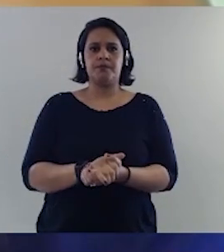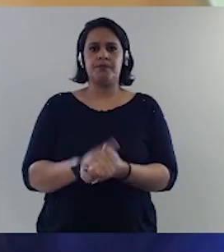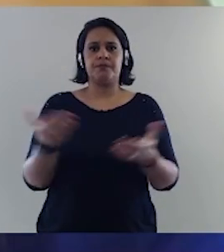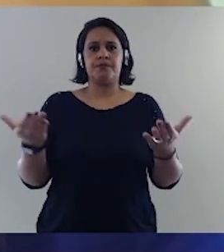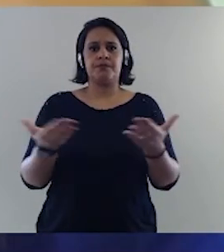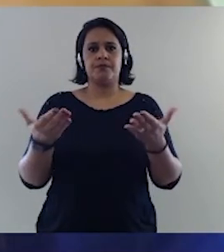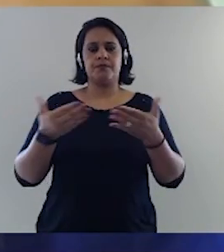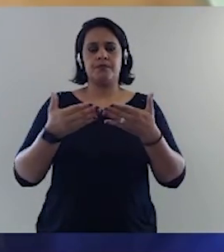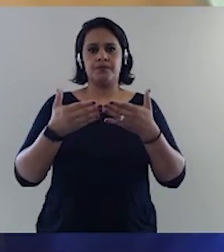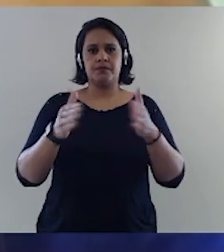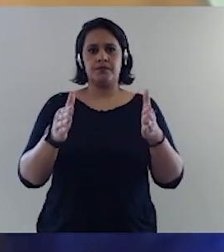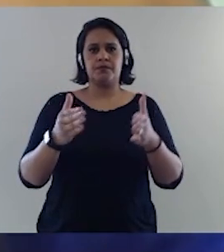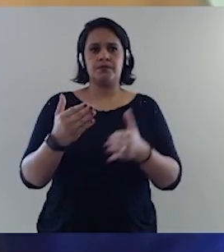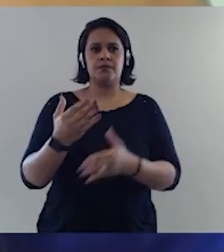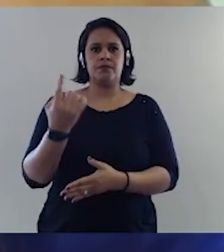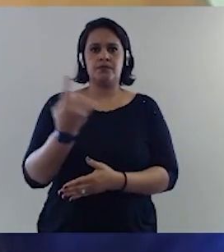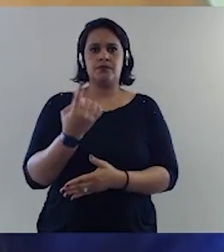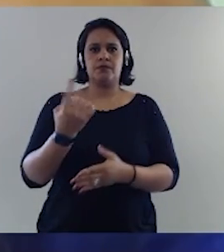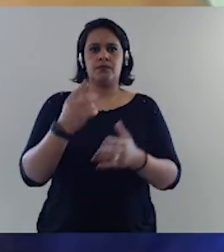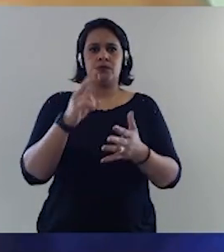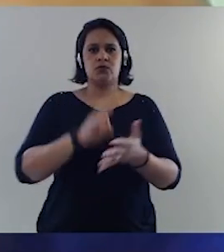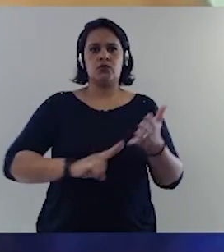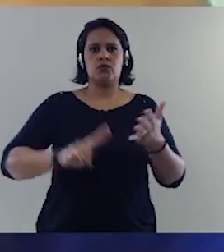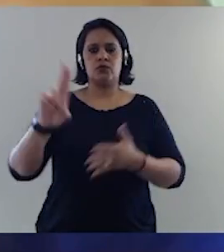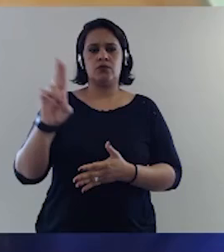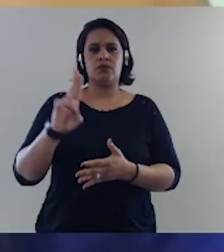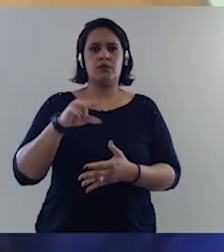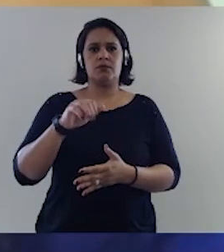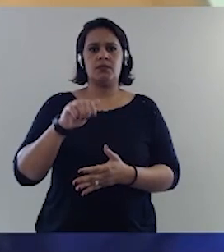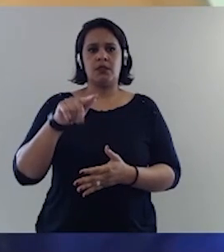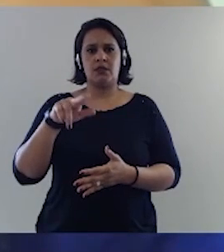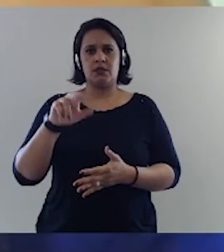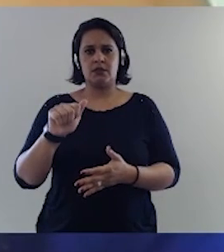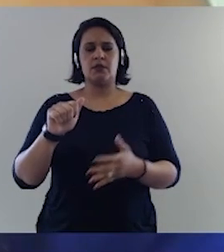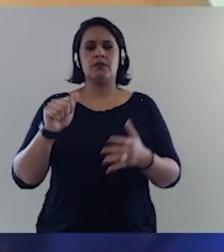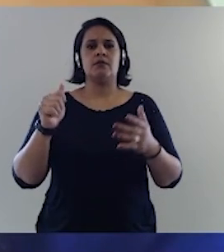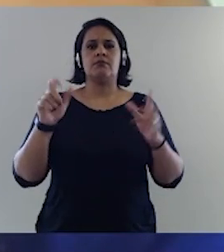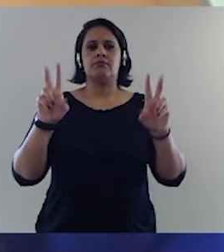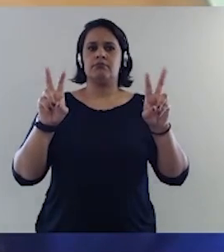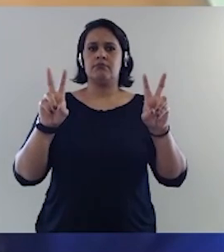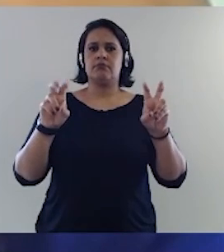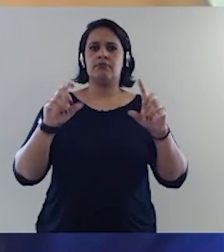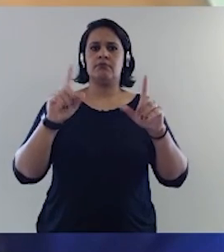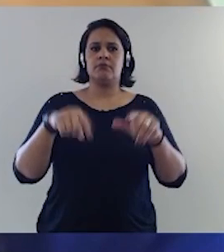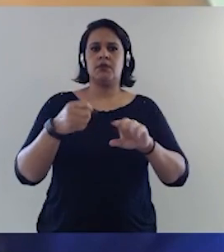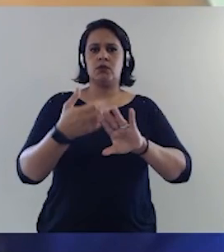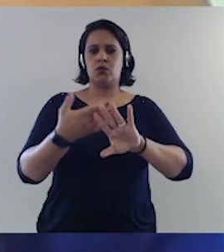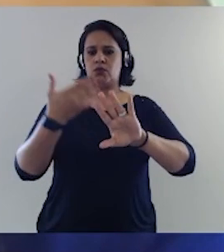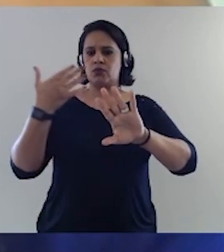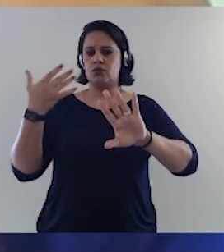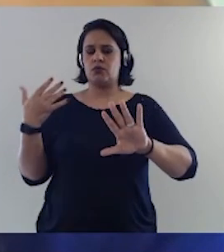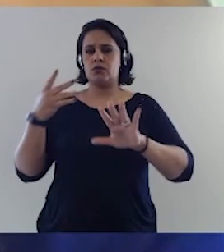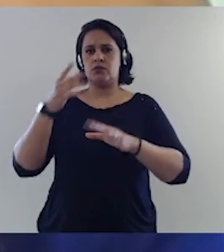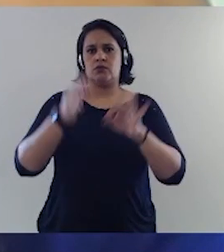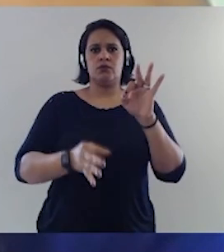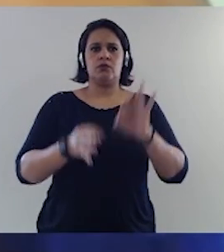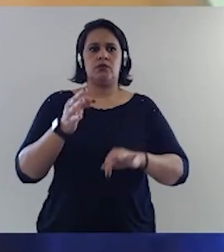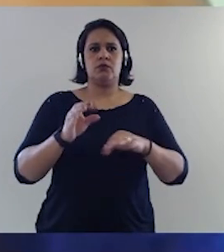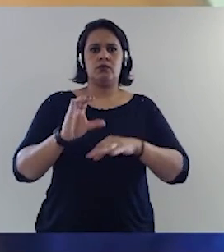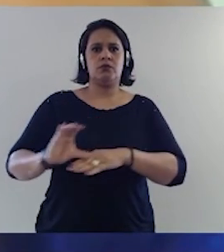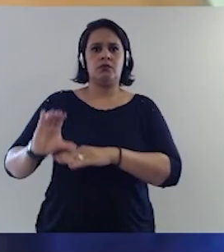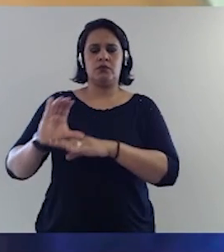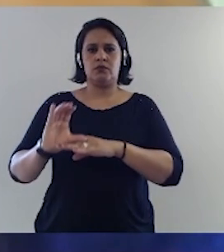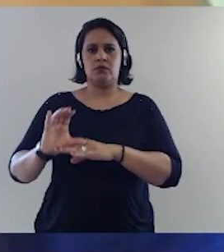a primeira conferência magna de título Precedentes na Justiça Constitucional